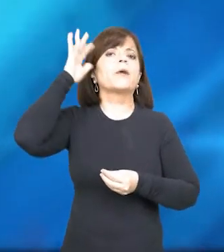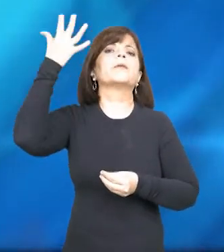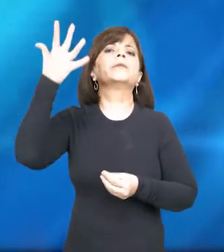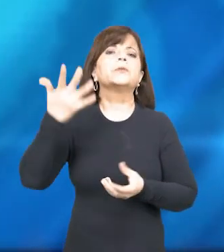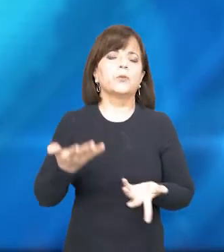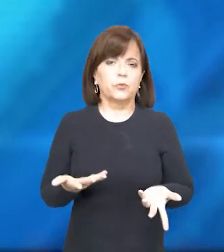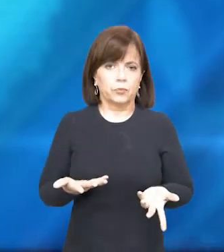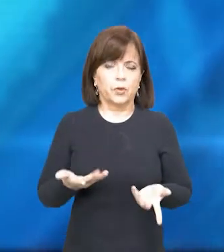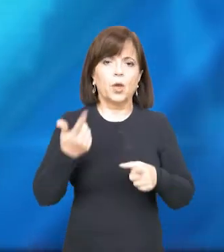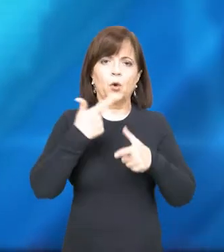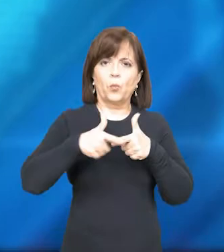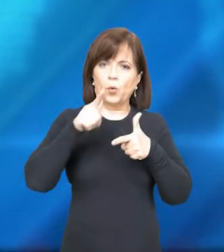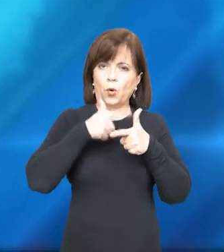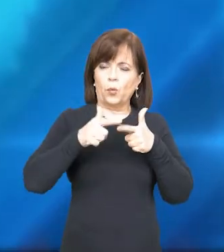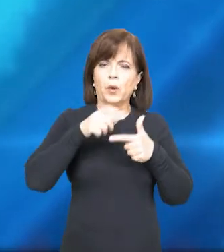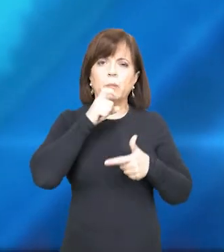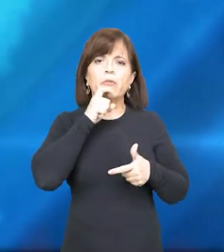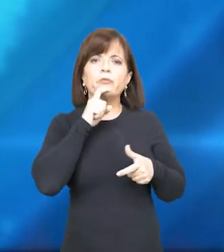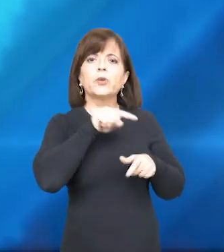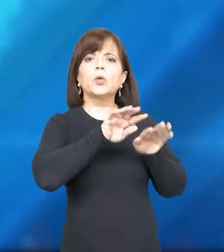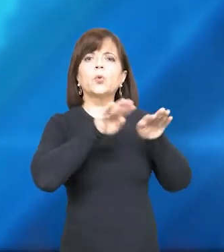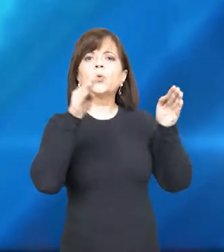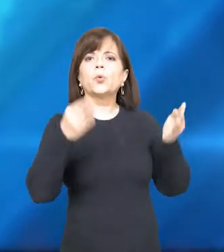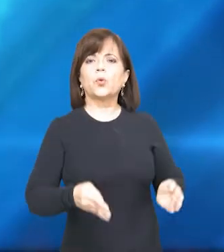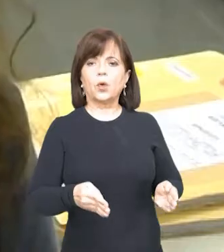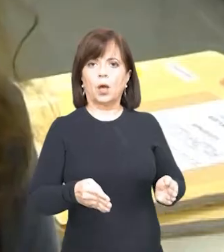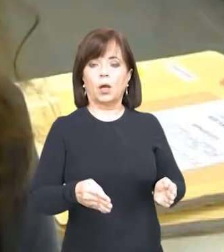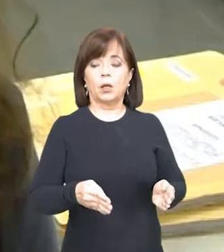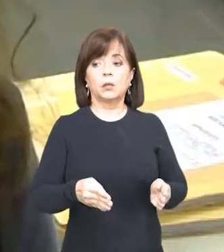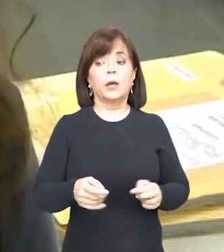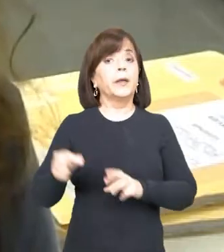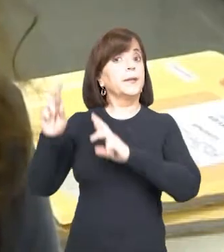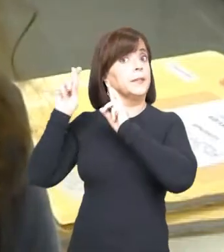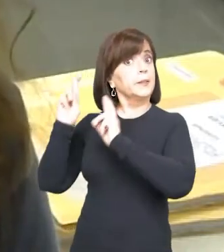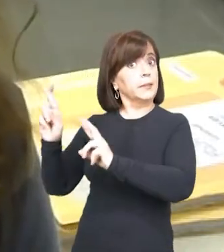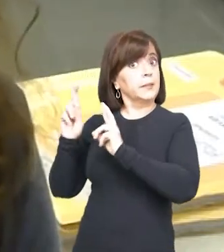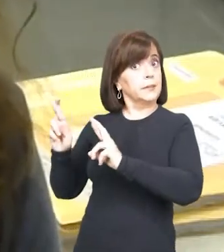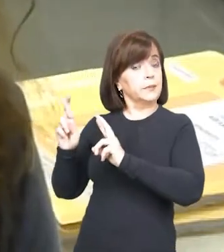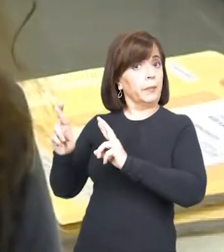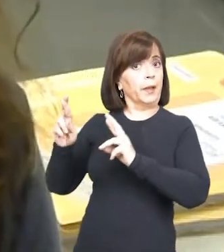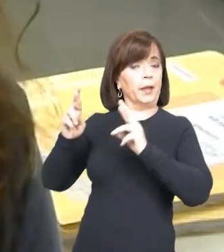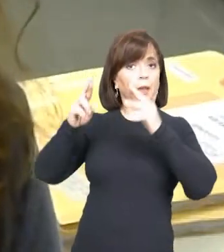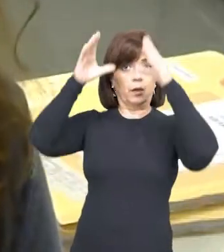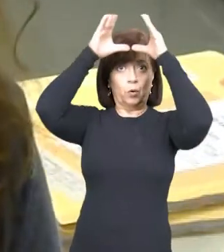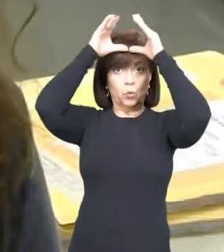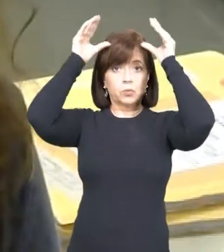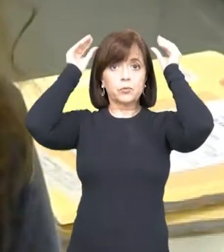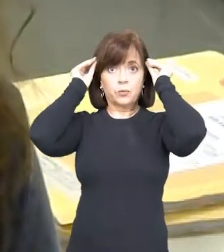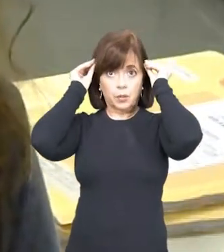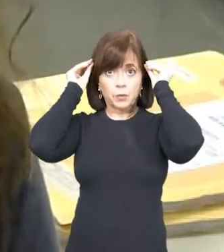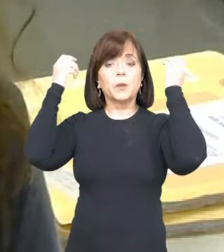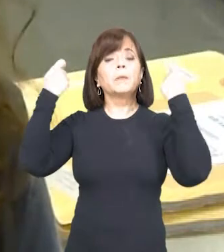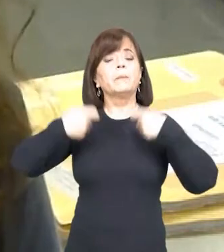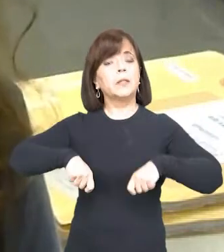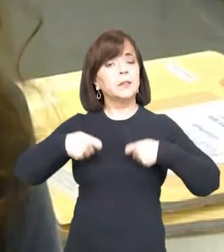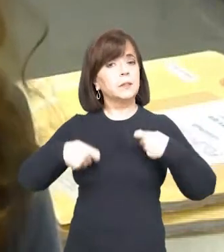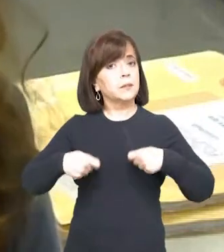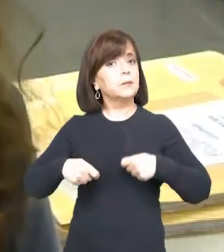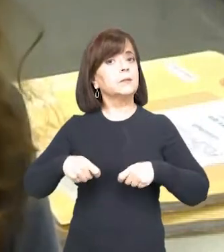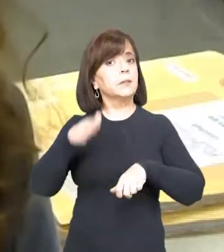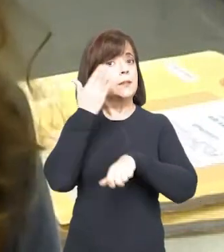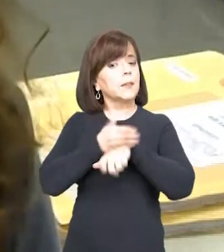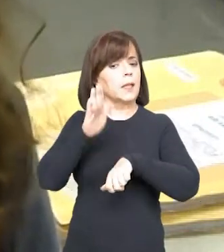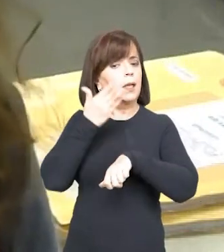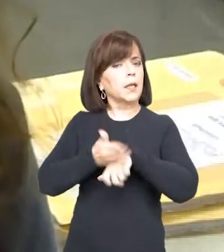adotaram. Espera-se que os enfermeiros sejam treinados para fazer, os enfermeiros que vão até os postos